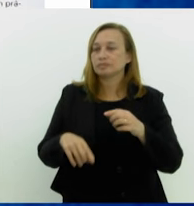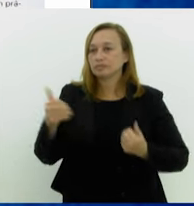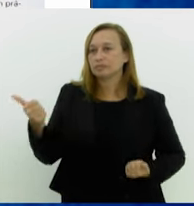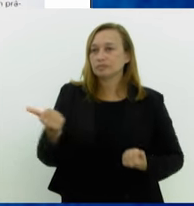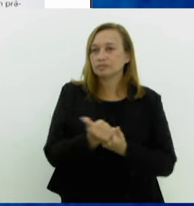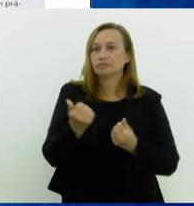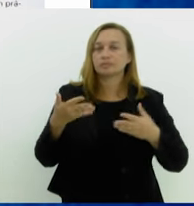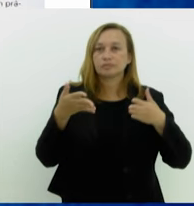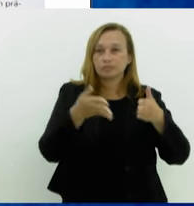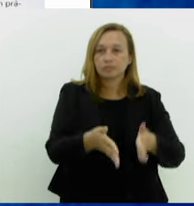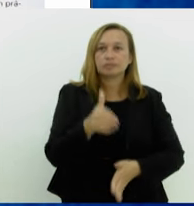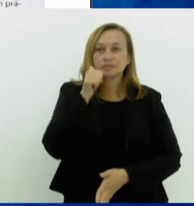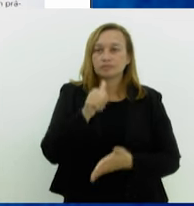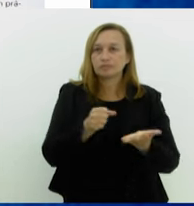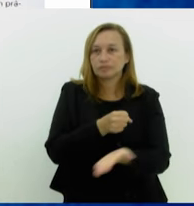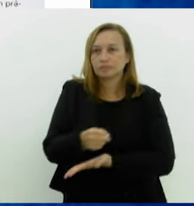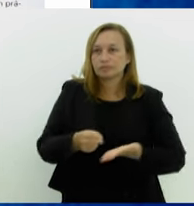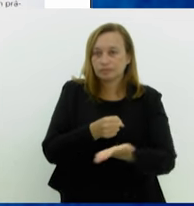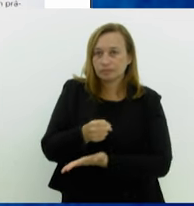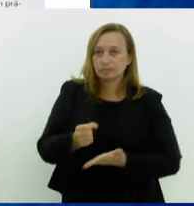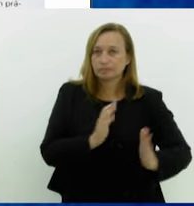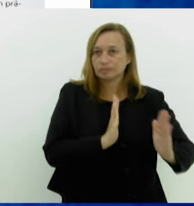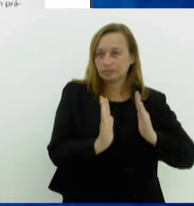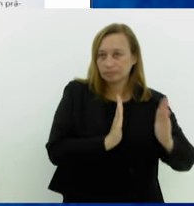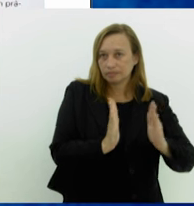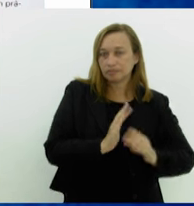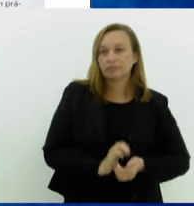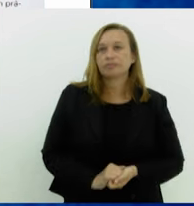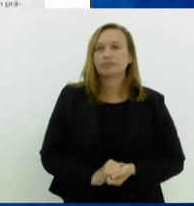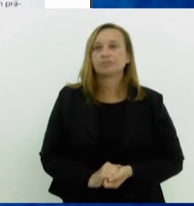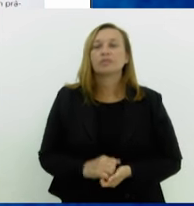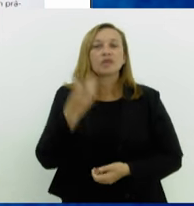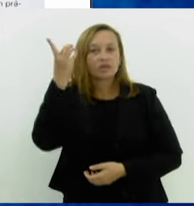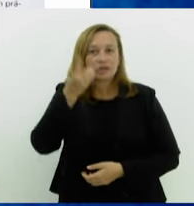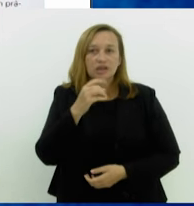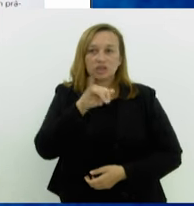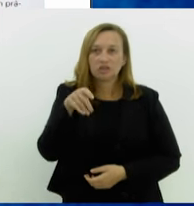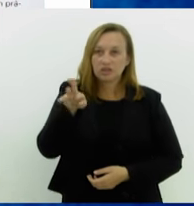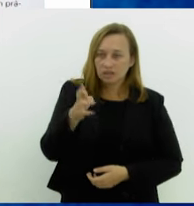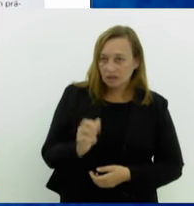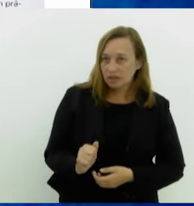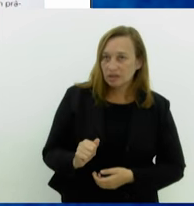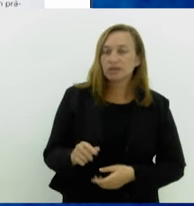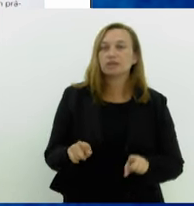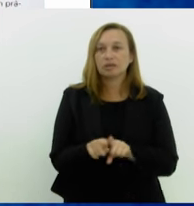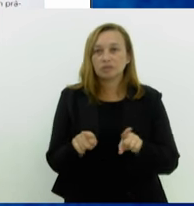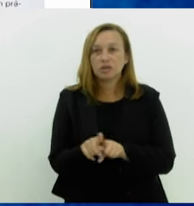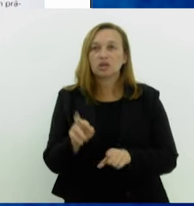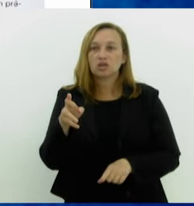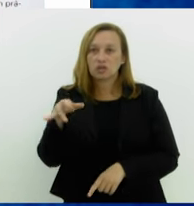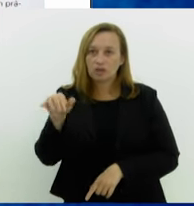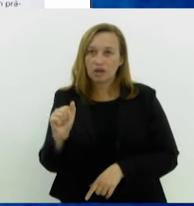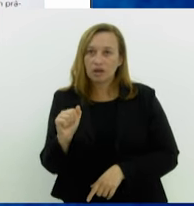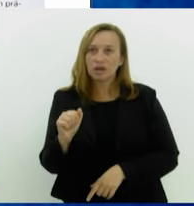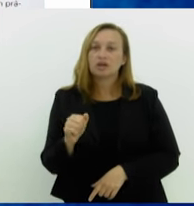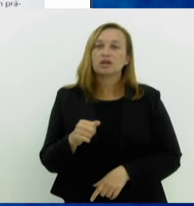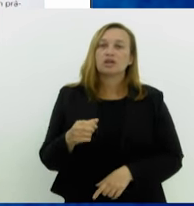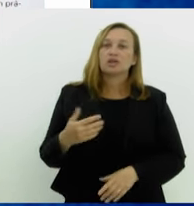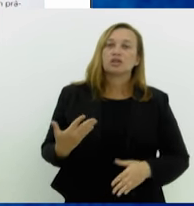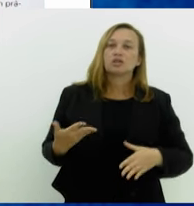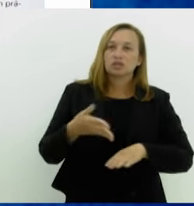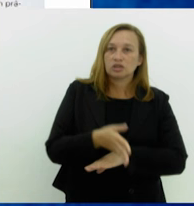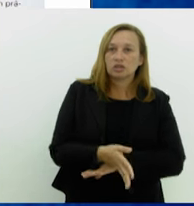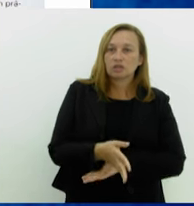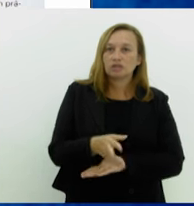nessas mulheres que estão na base da pirâmide a deputada Jandira falou mais cedo Aliás a deputada soria falou que ela chegava com Regimento debaixo do braço e